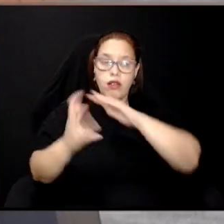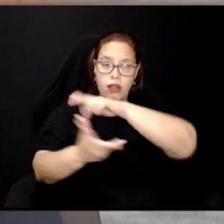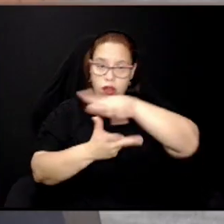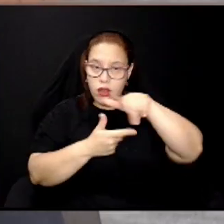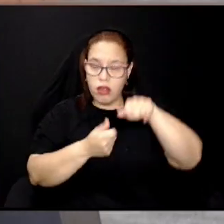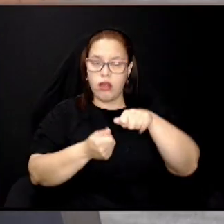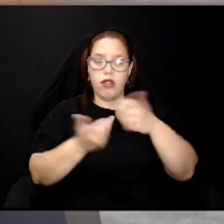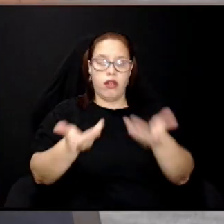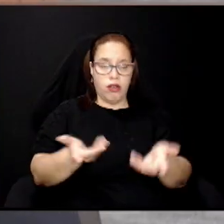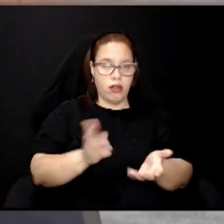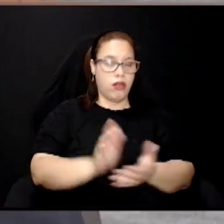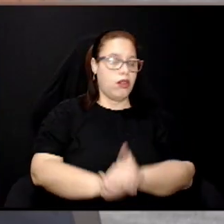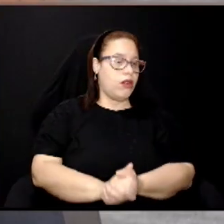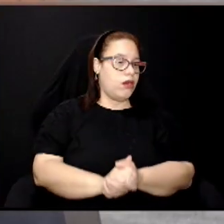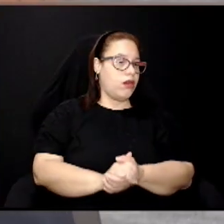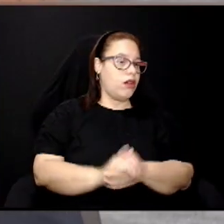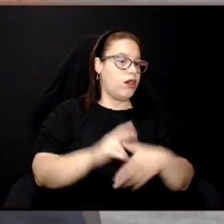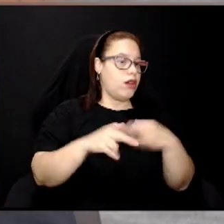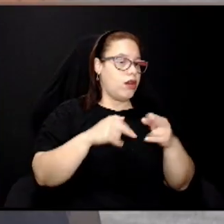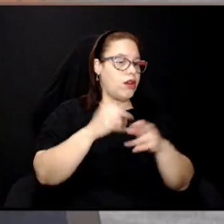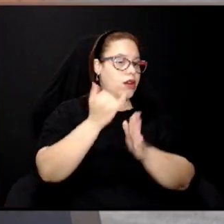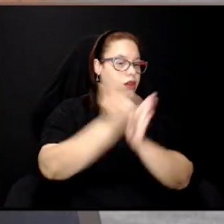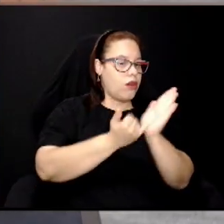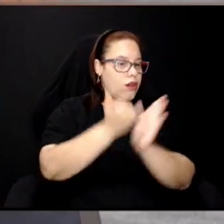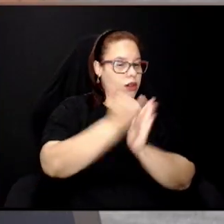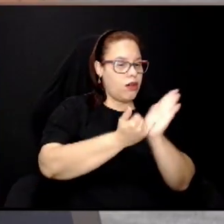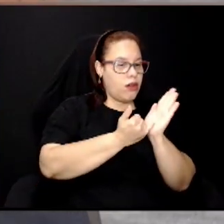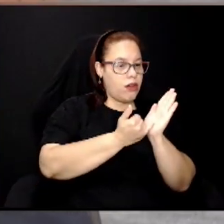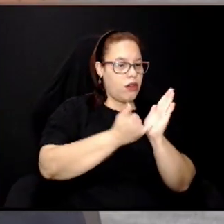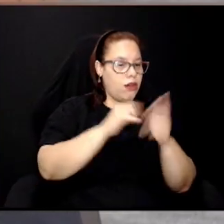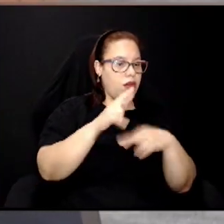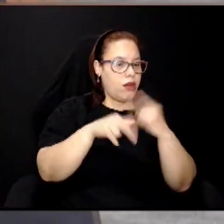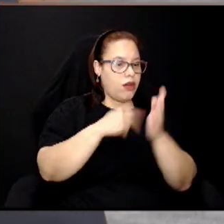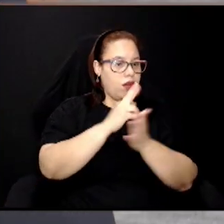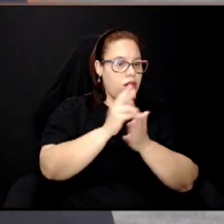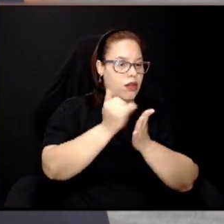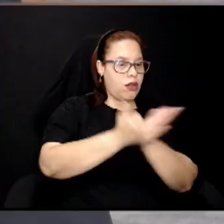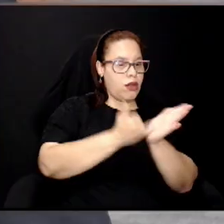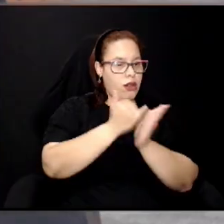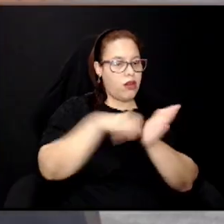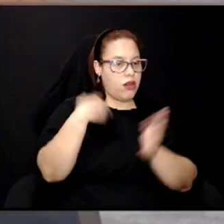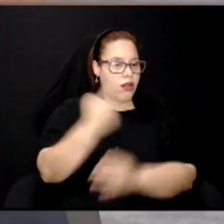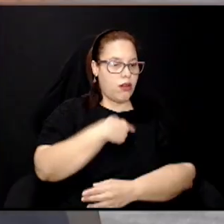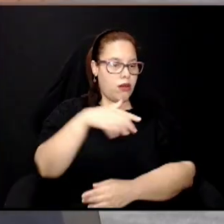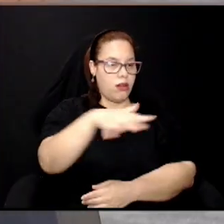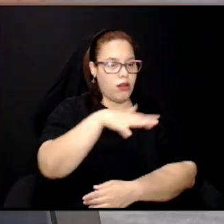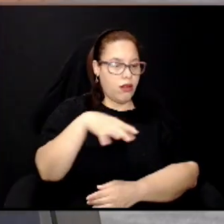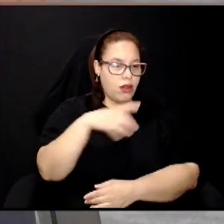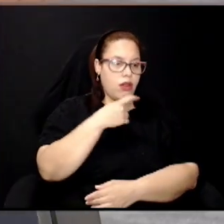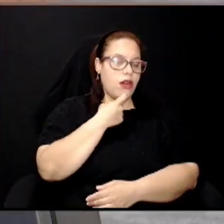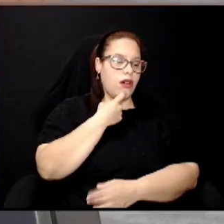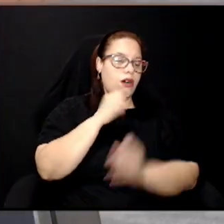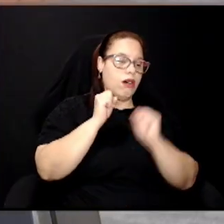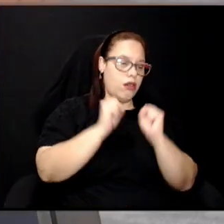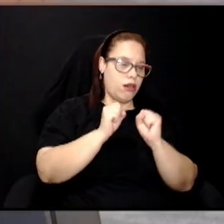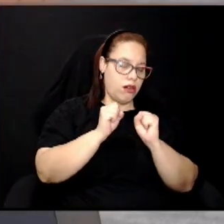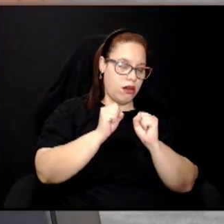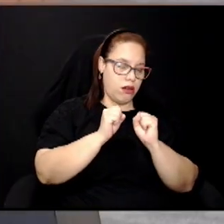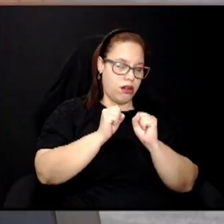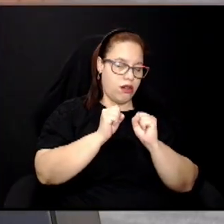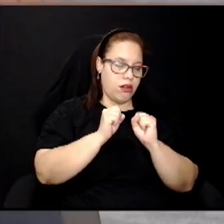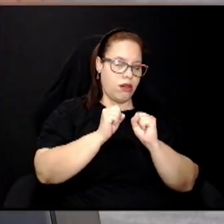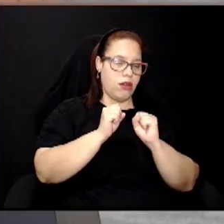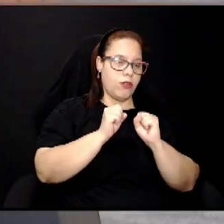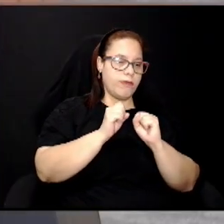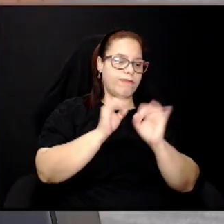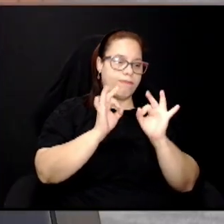sobre a reforma tributária. E essa reforma tributária, certamente para a nossa região de Campinas, pode ser bastante efetiva